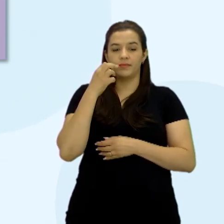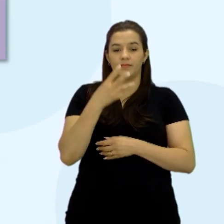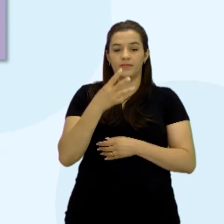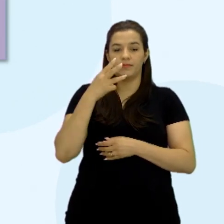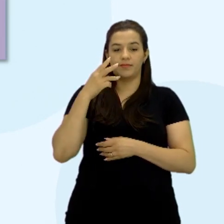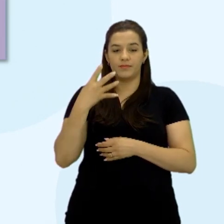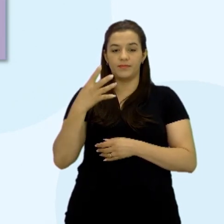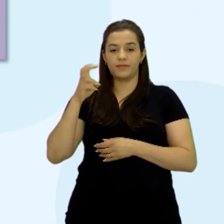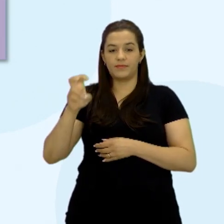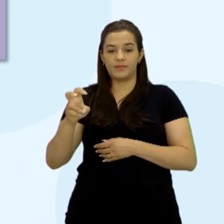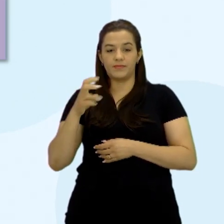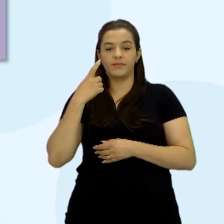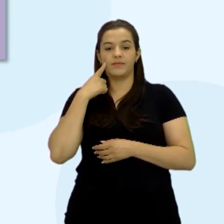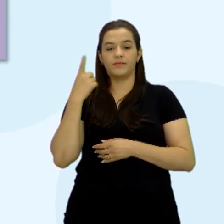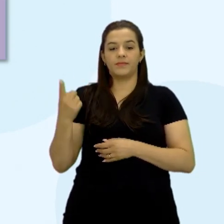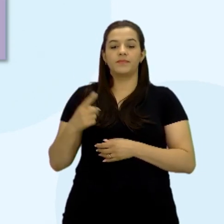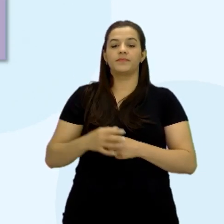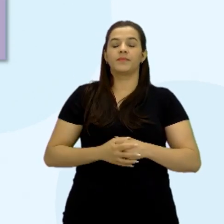345.